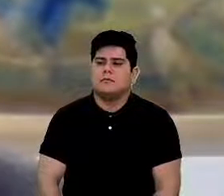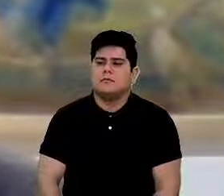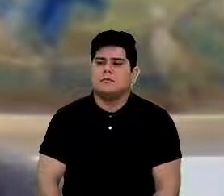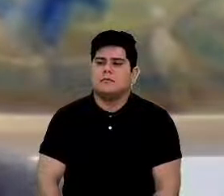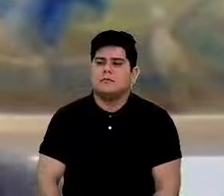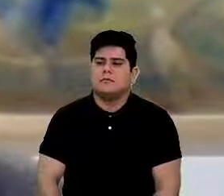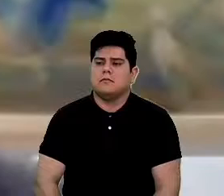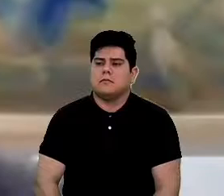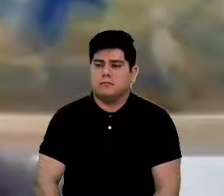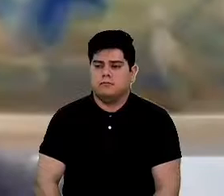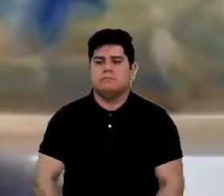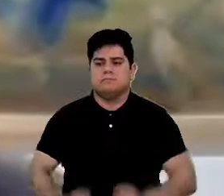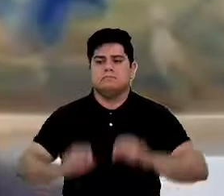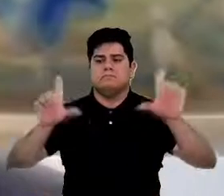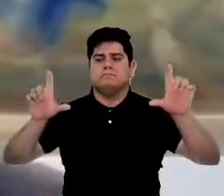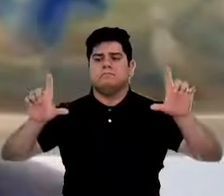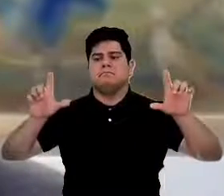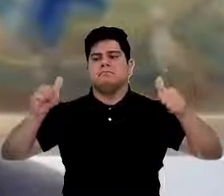Entrou?